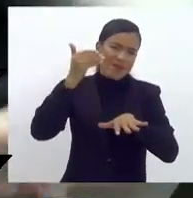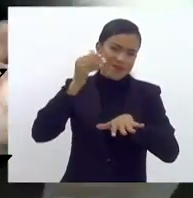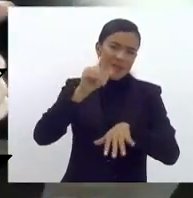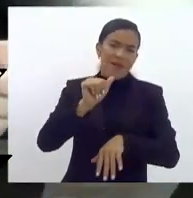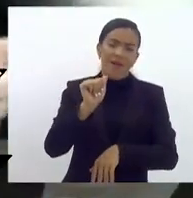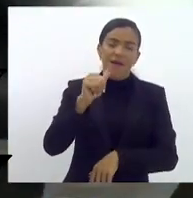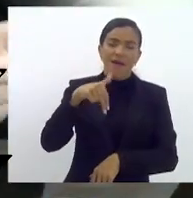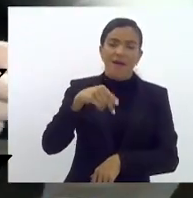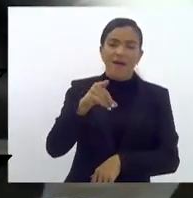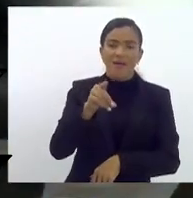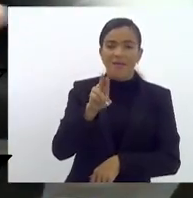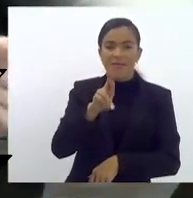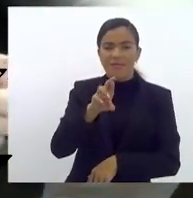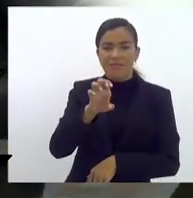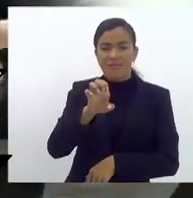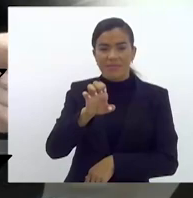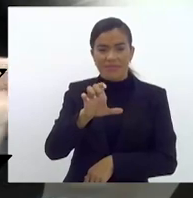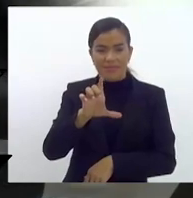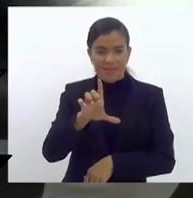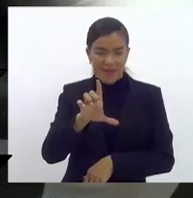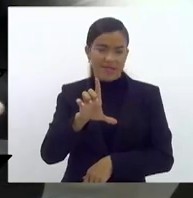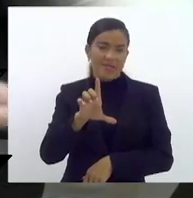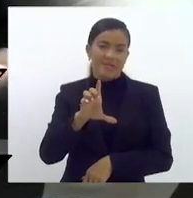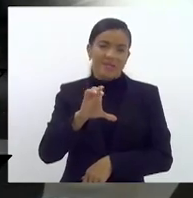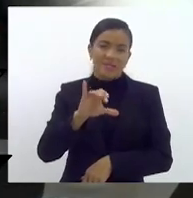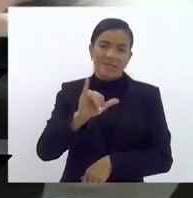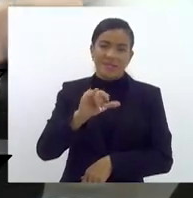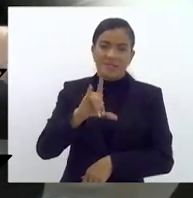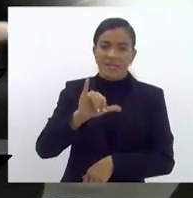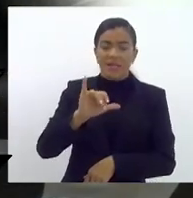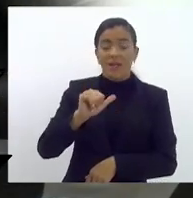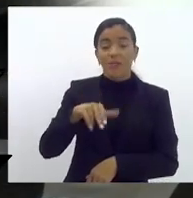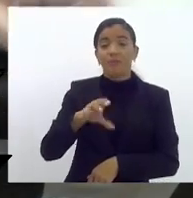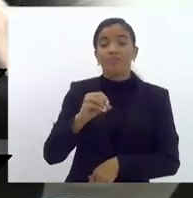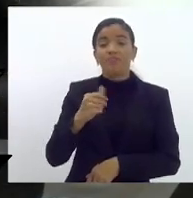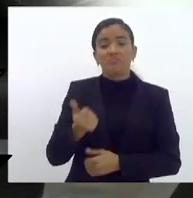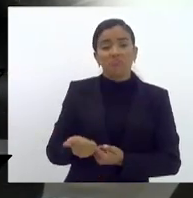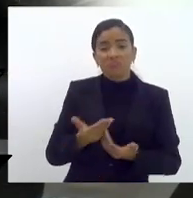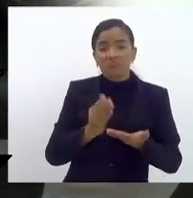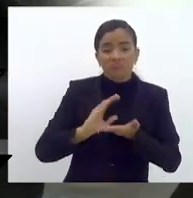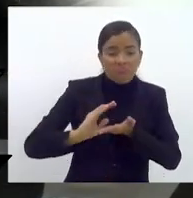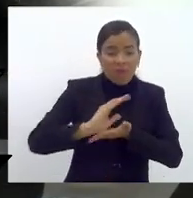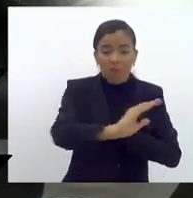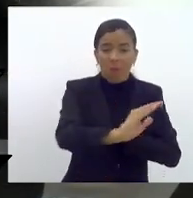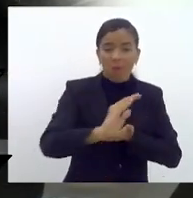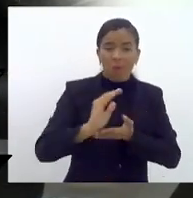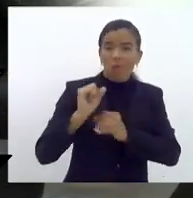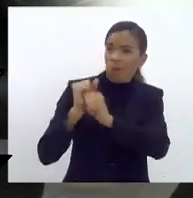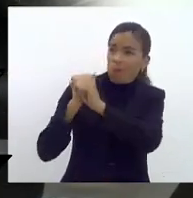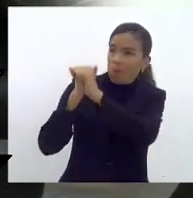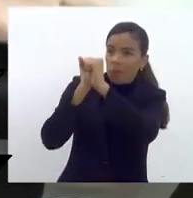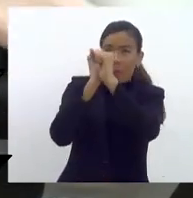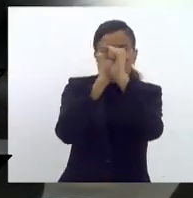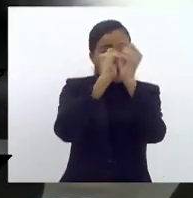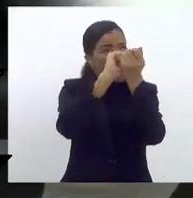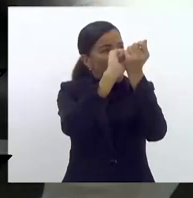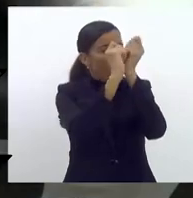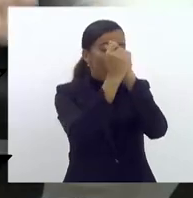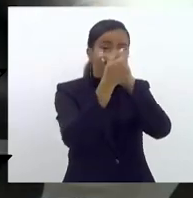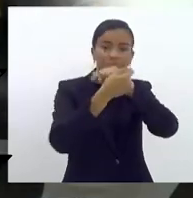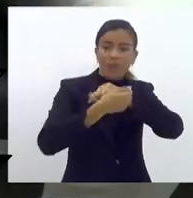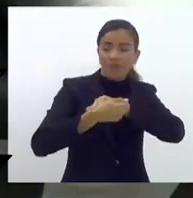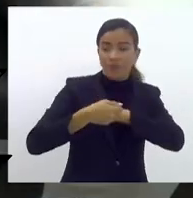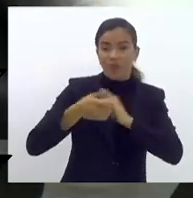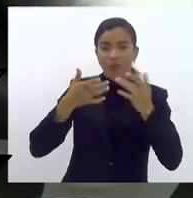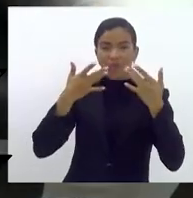para ver se alocava recursos para dar lá uma reparada na no eixo cinema para se